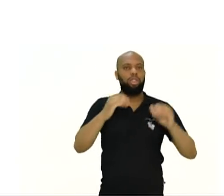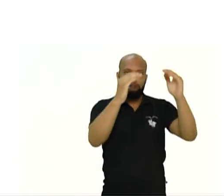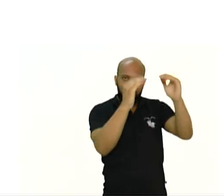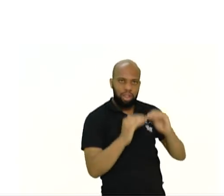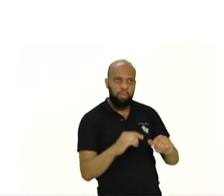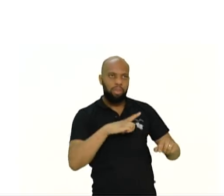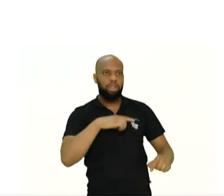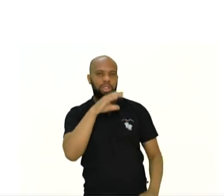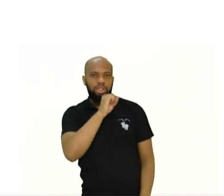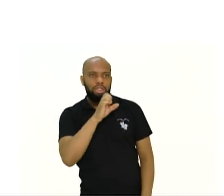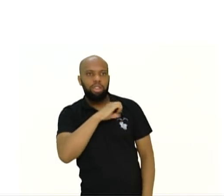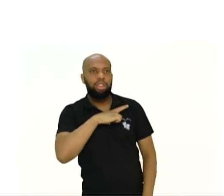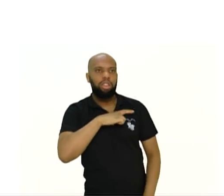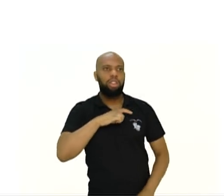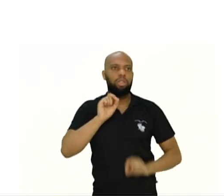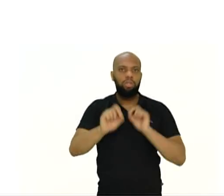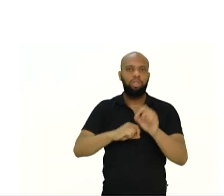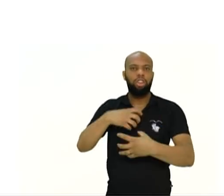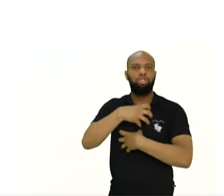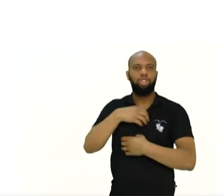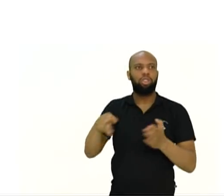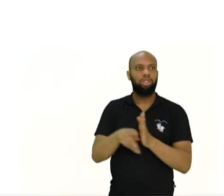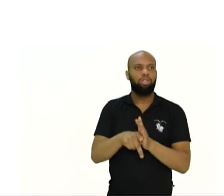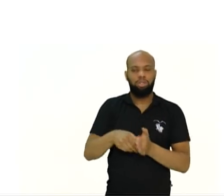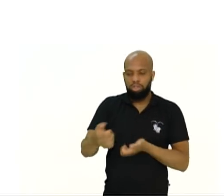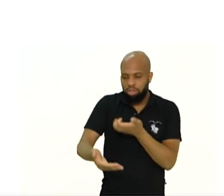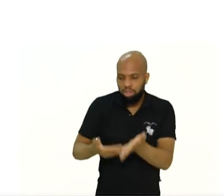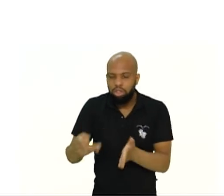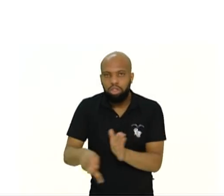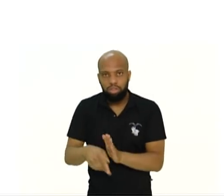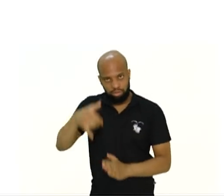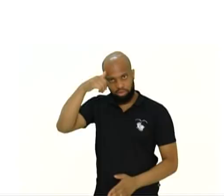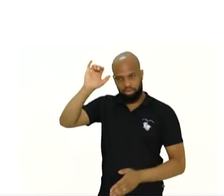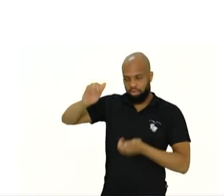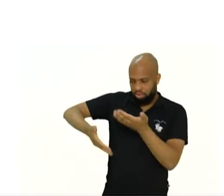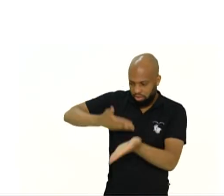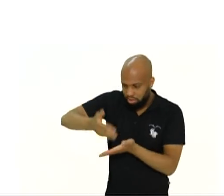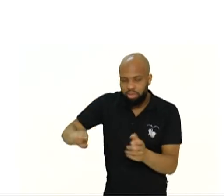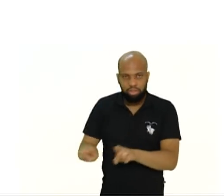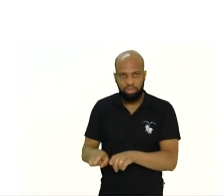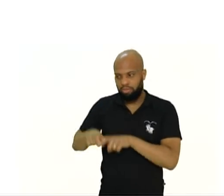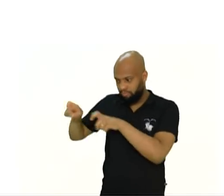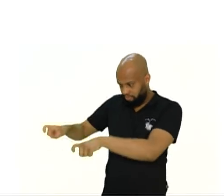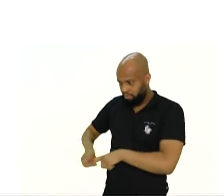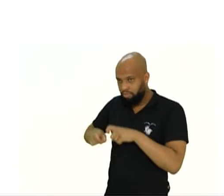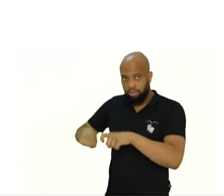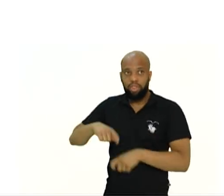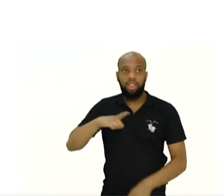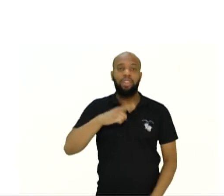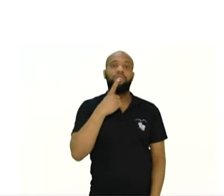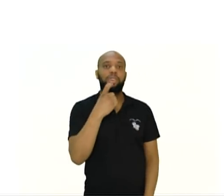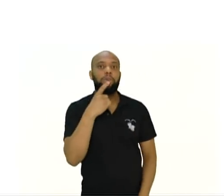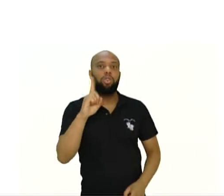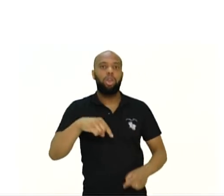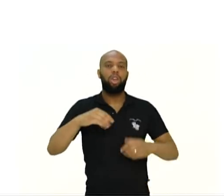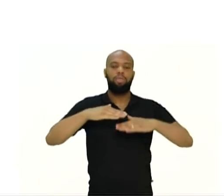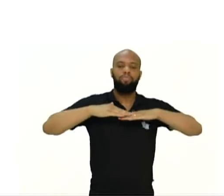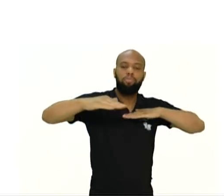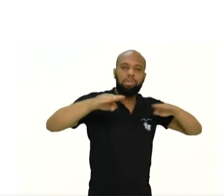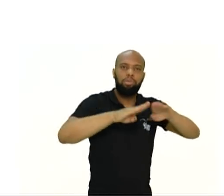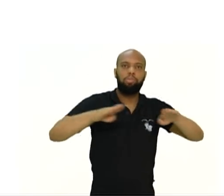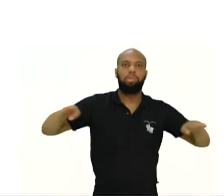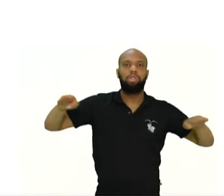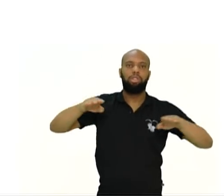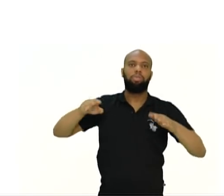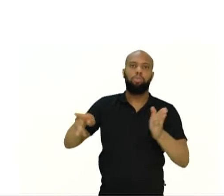aqui a agricultura, né, nessa cor mais clara, e em vermelho nós vamos ter os pastos. Então, na criação,